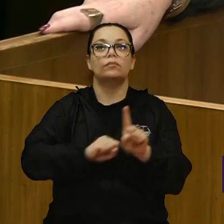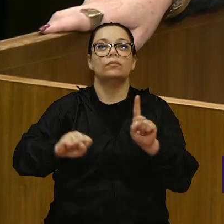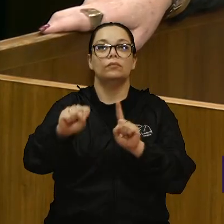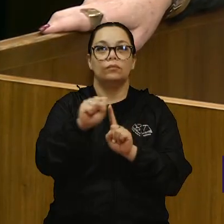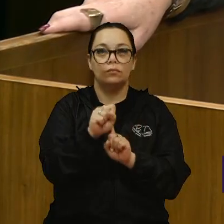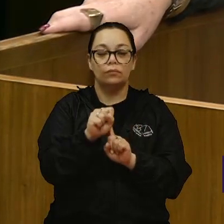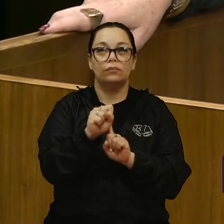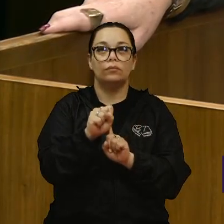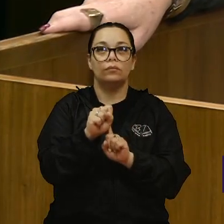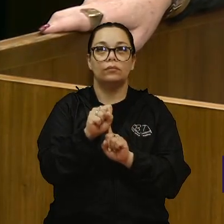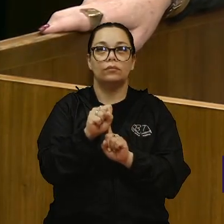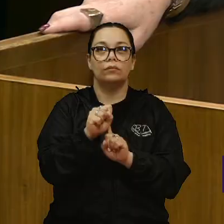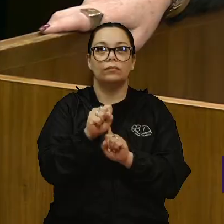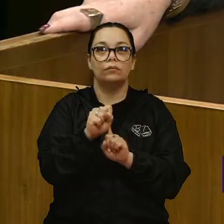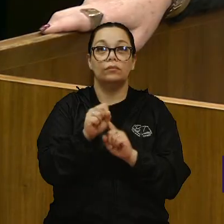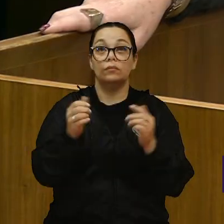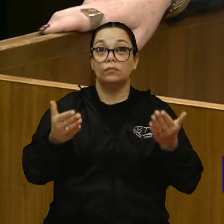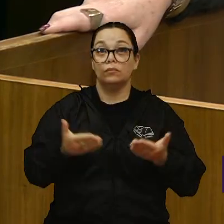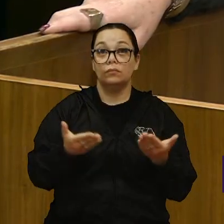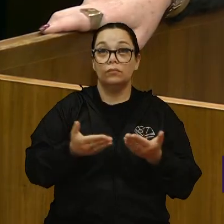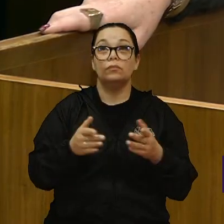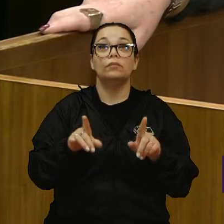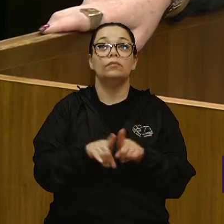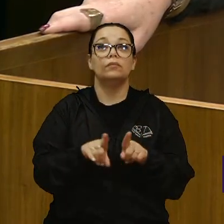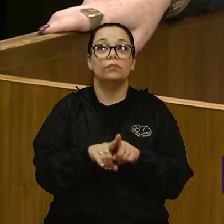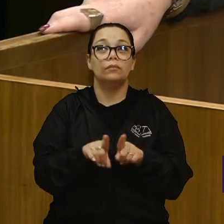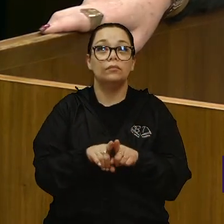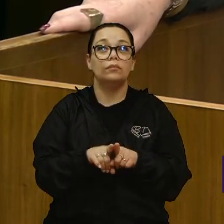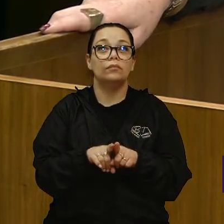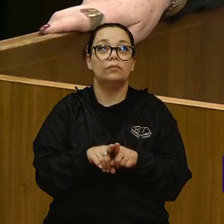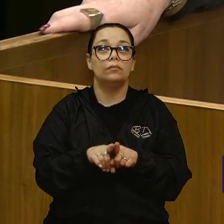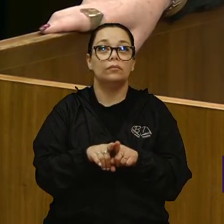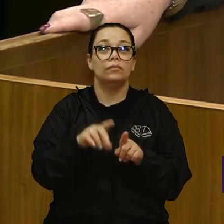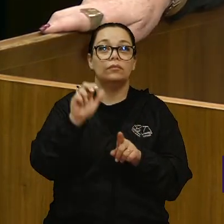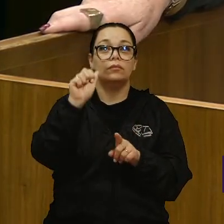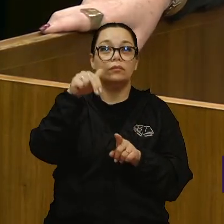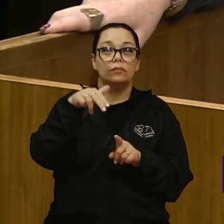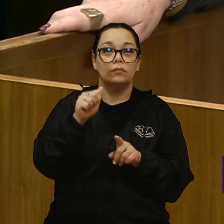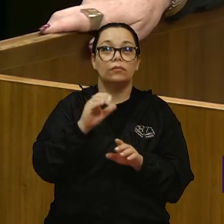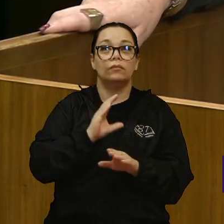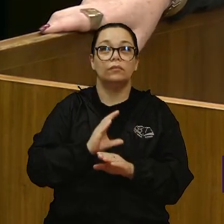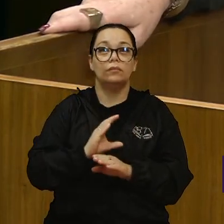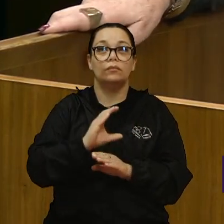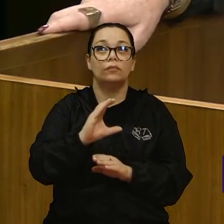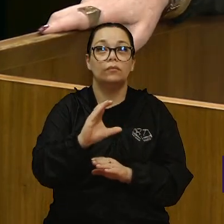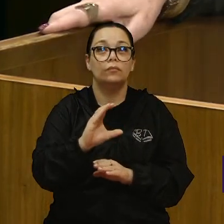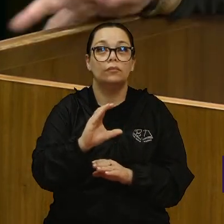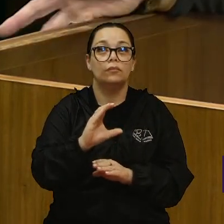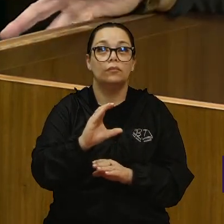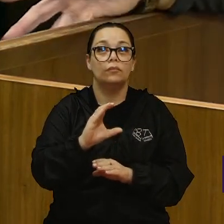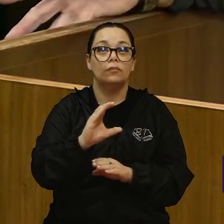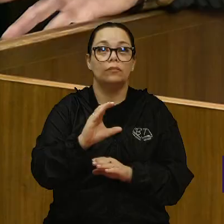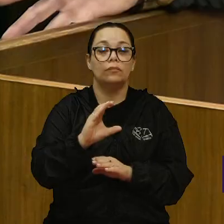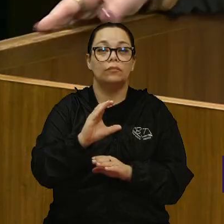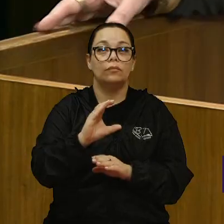sociedade. Atualmente, também, a Ana está coordenando o